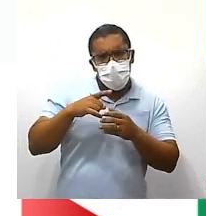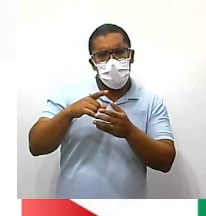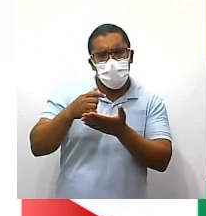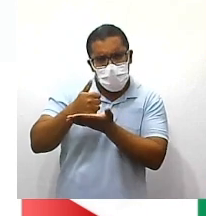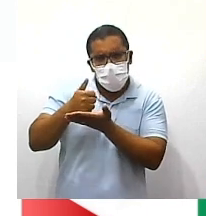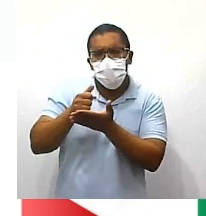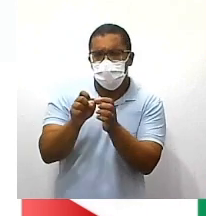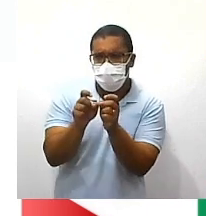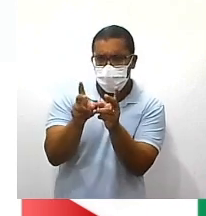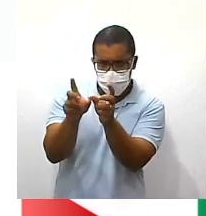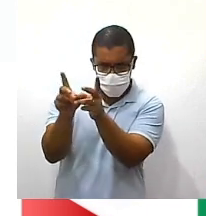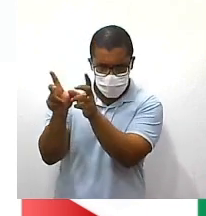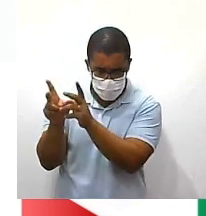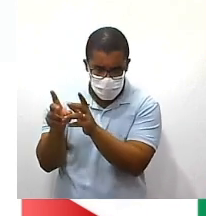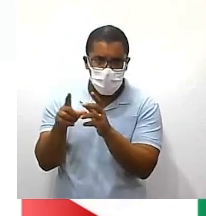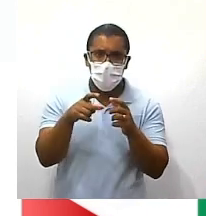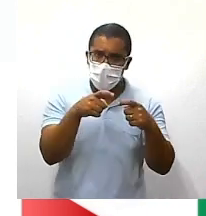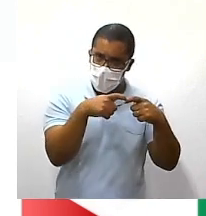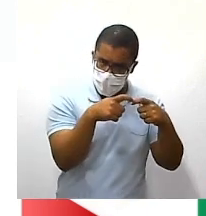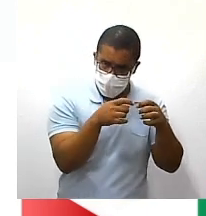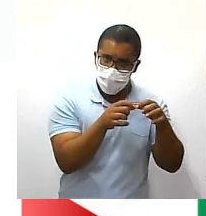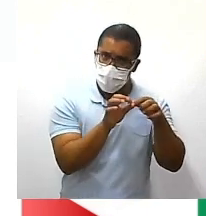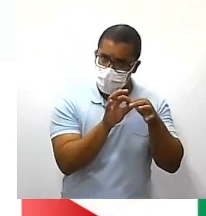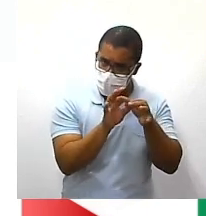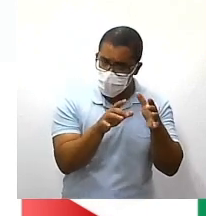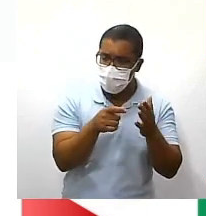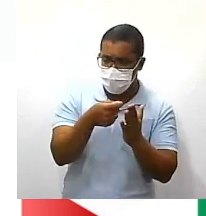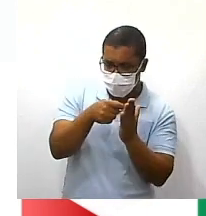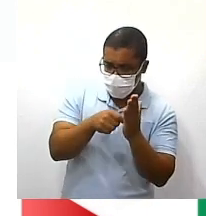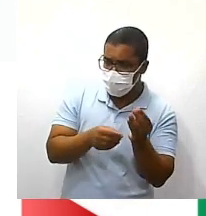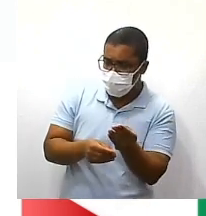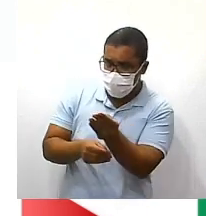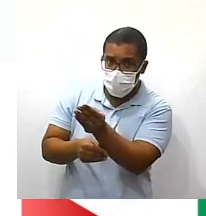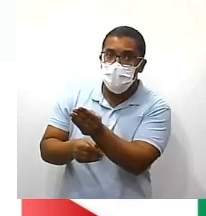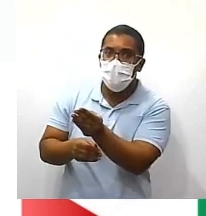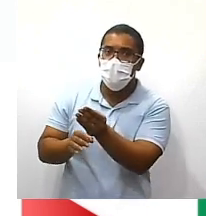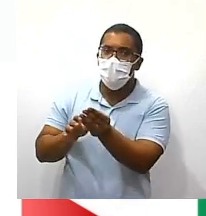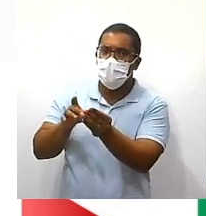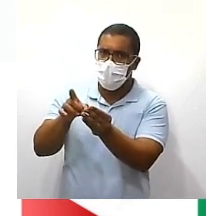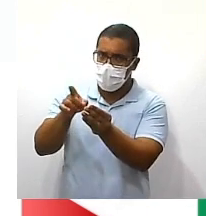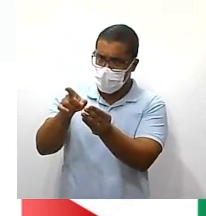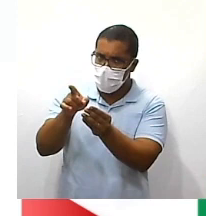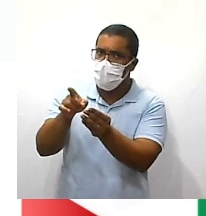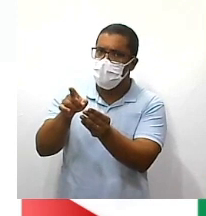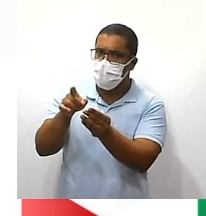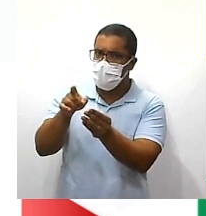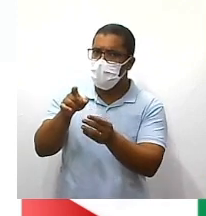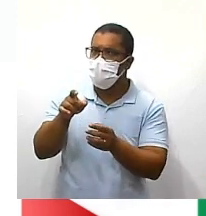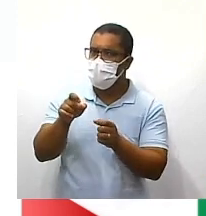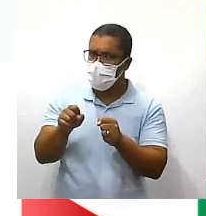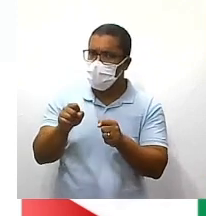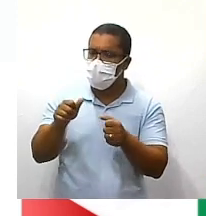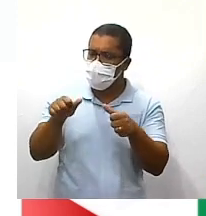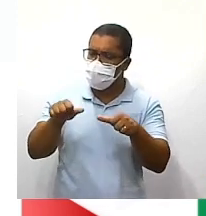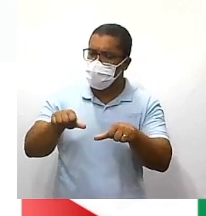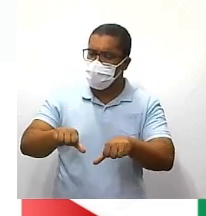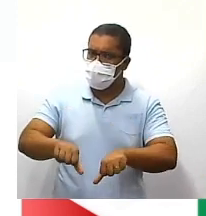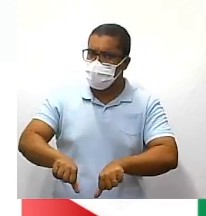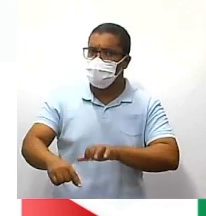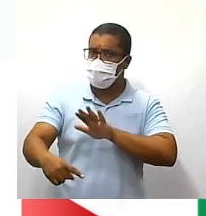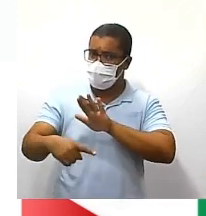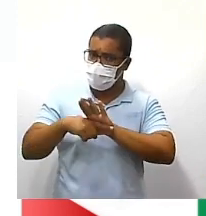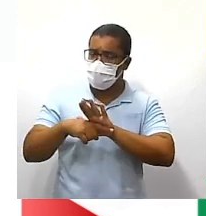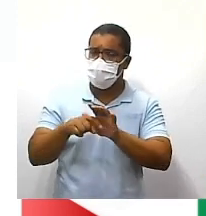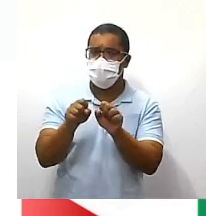por médicos, também podem trazer consequências negativas para os usuários. E dentre os